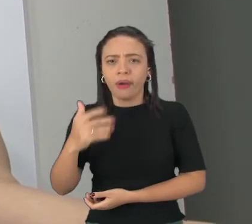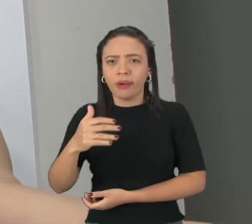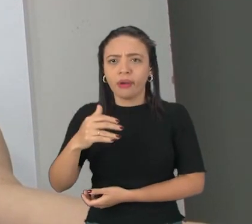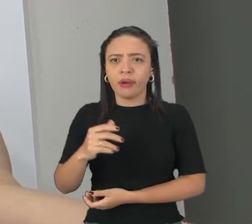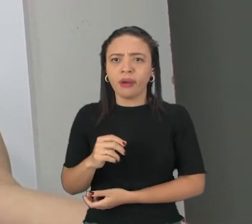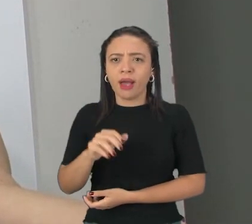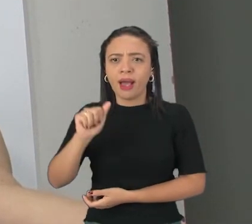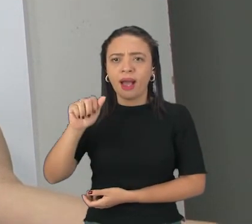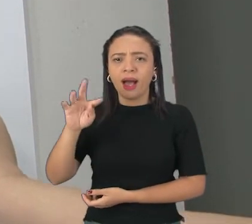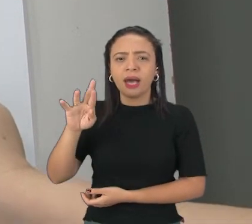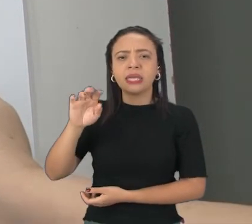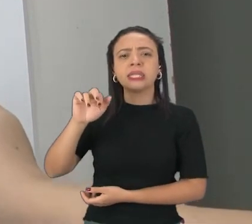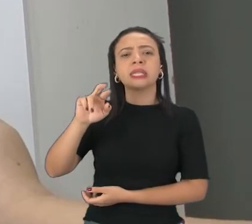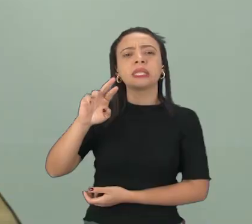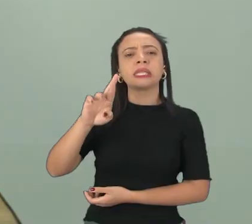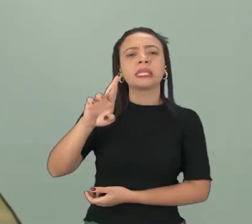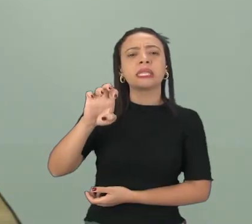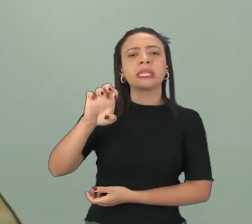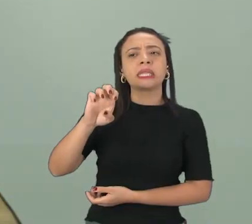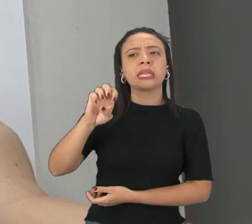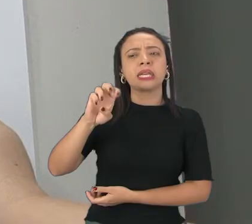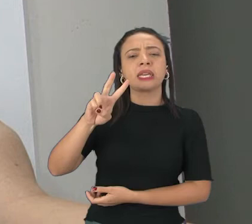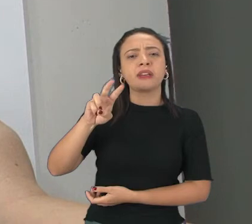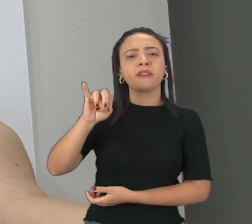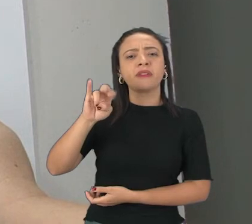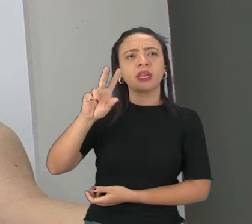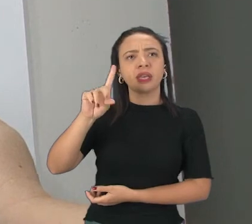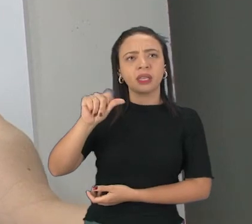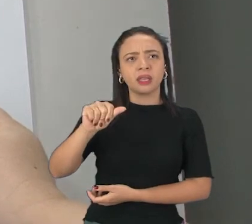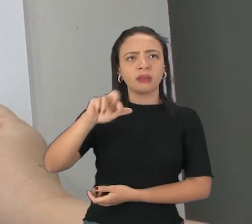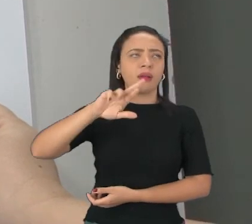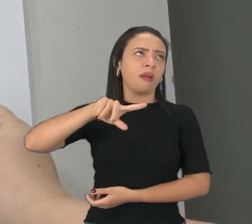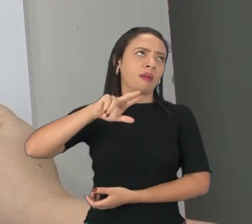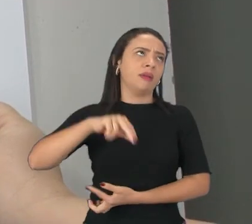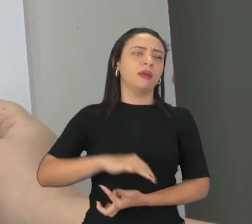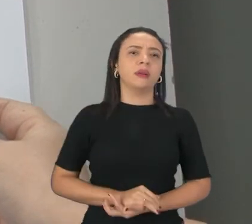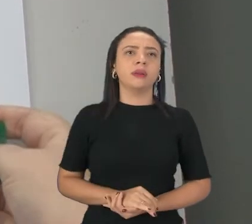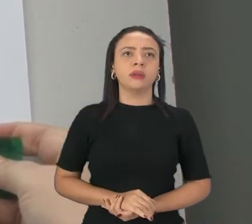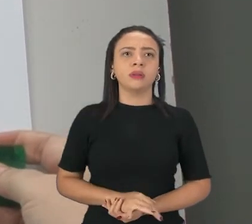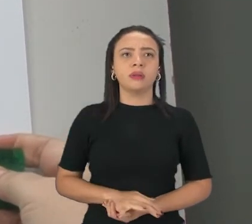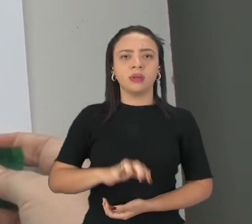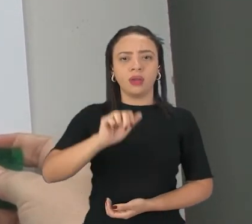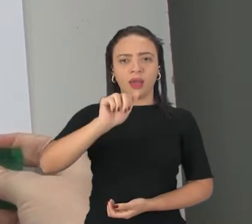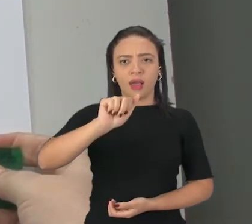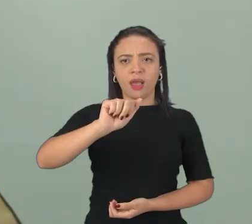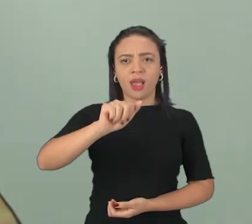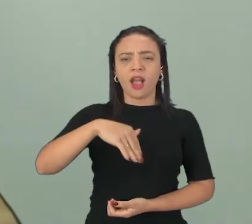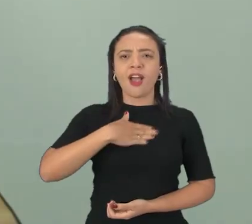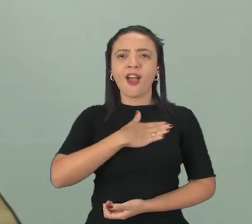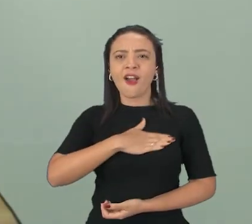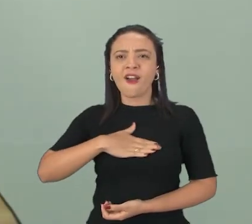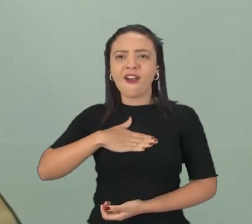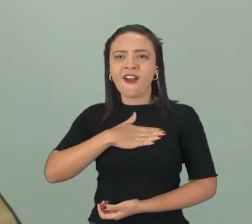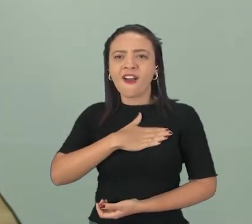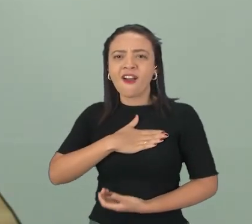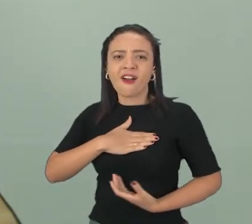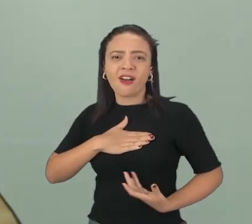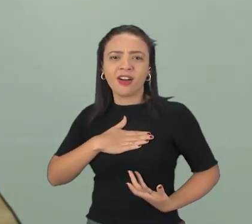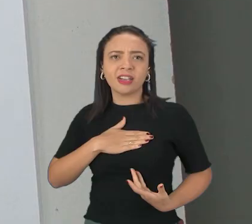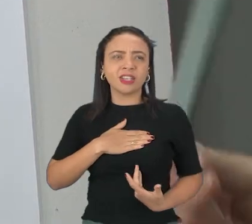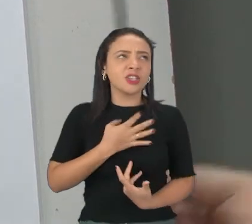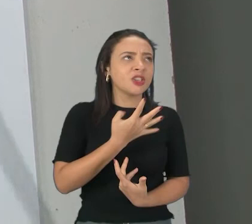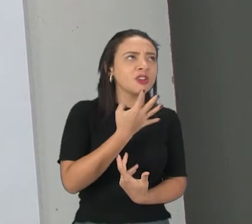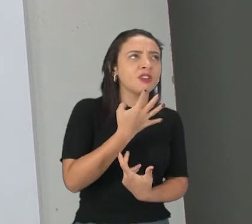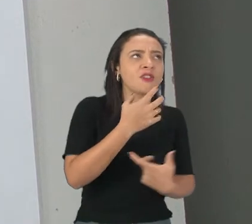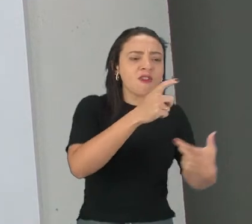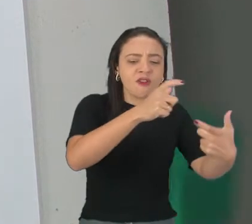Não, ela não é atrevida, né? A gente já viu que ela não é atrevida. Aventureira? Sim, ela é uma menina